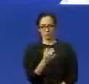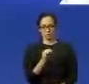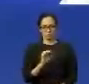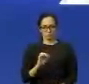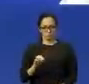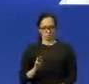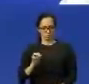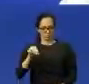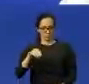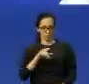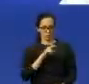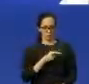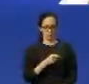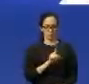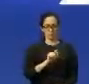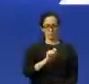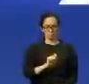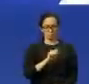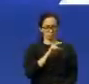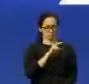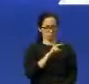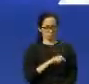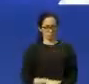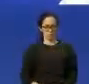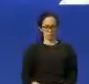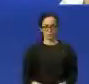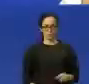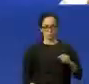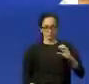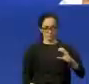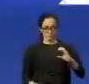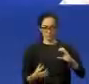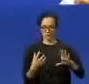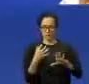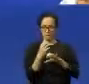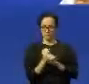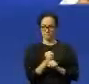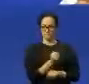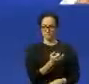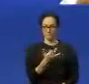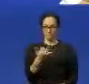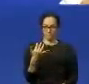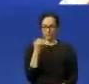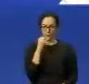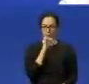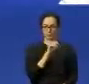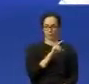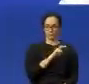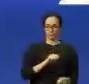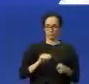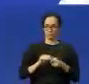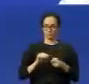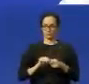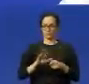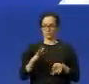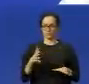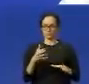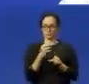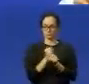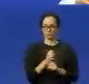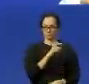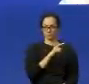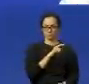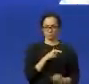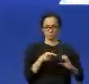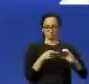Temos uma corrente de 1 ampere. No ponto C, então, nós temos o somatório das correntes elétricas. Então, a corrente total no